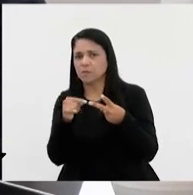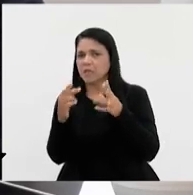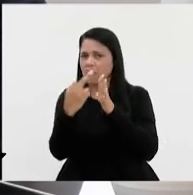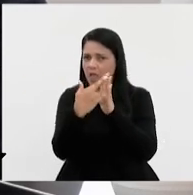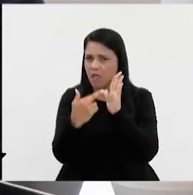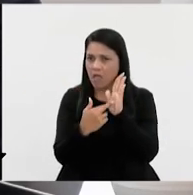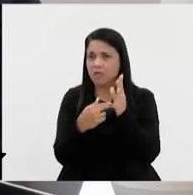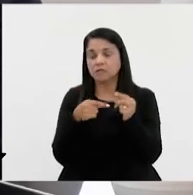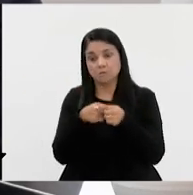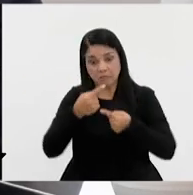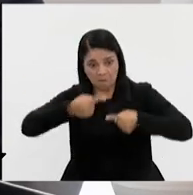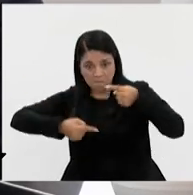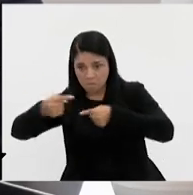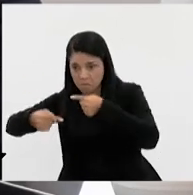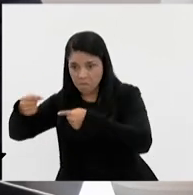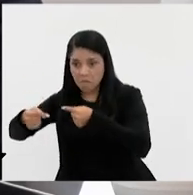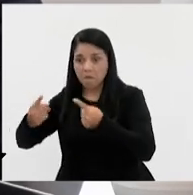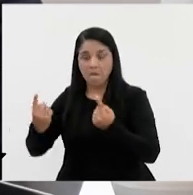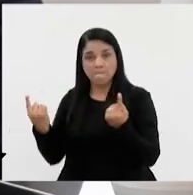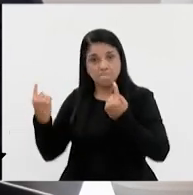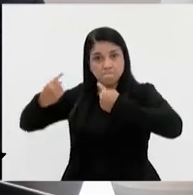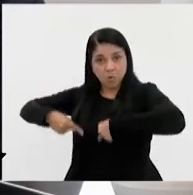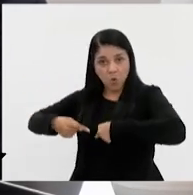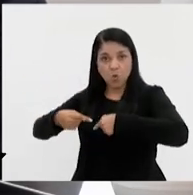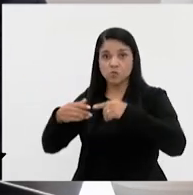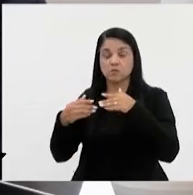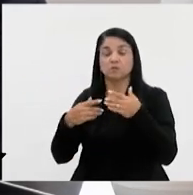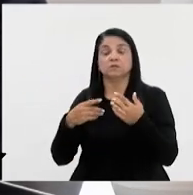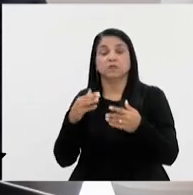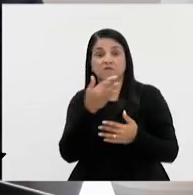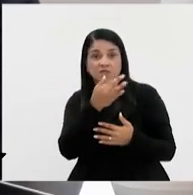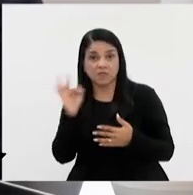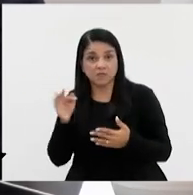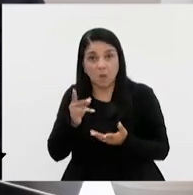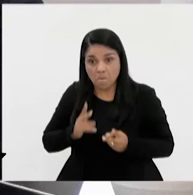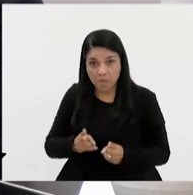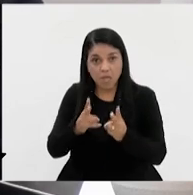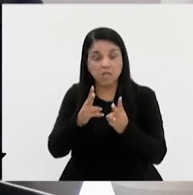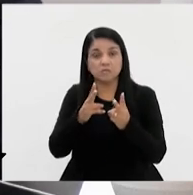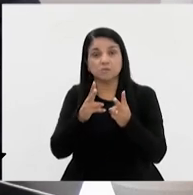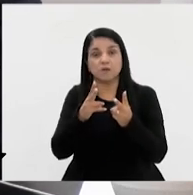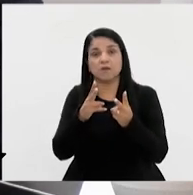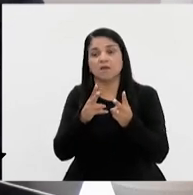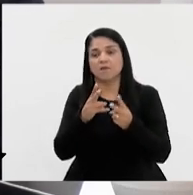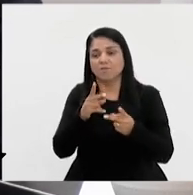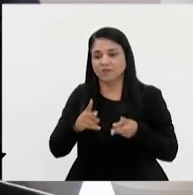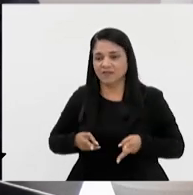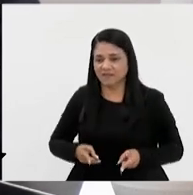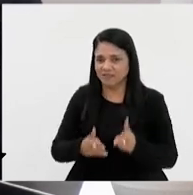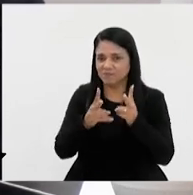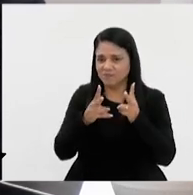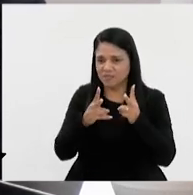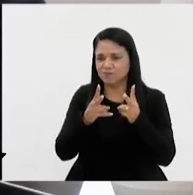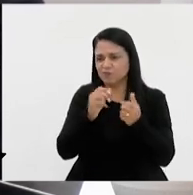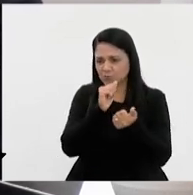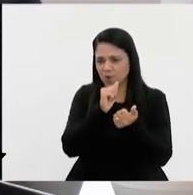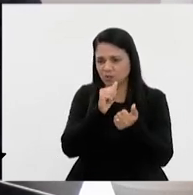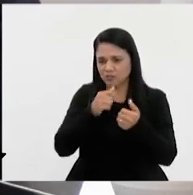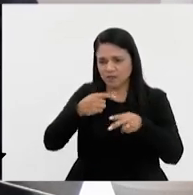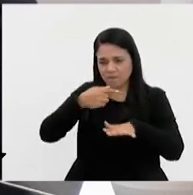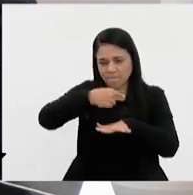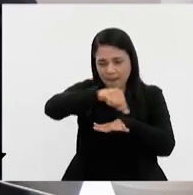tem guerras de federações, tem duas, três federações de uma mesma modalidade, um brigando com a outra, estabelecendo critérios para isso, que